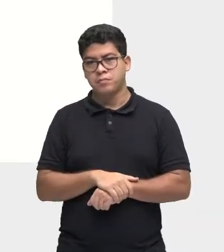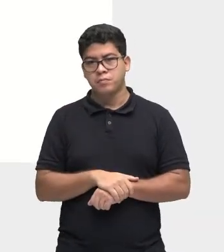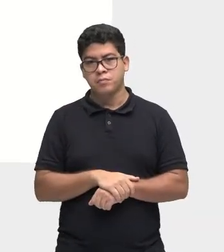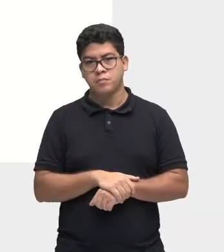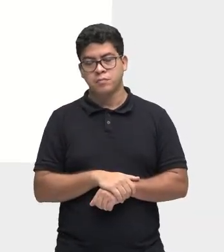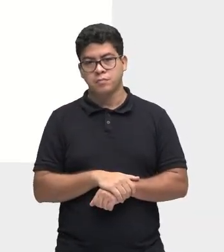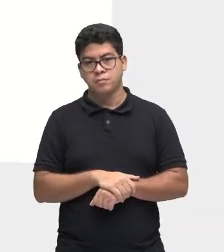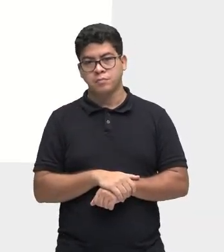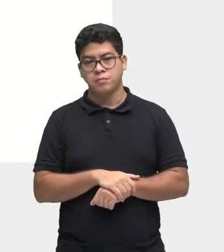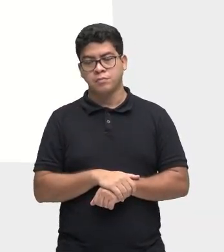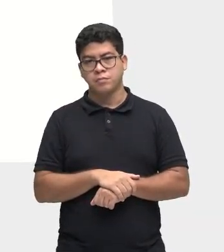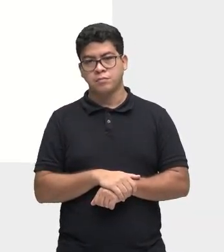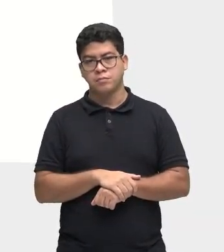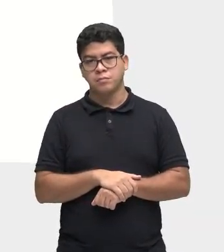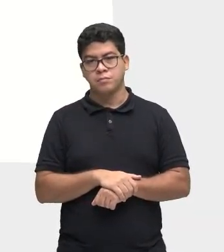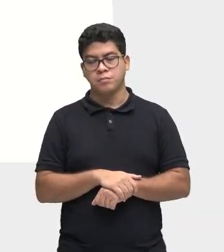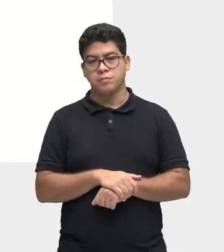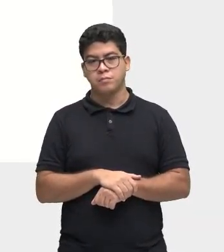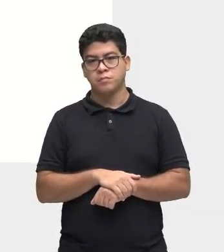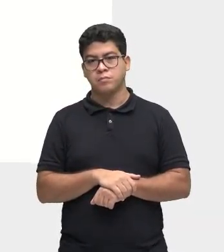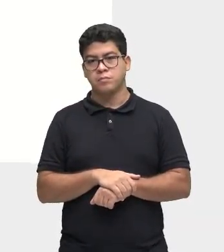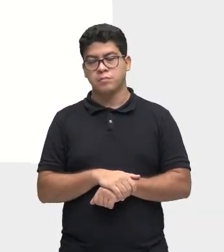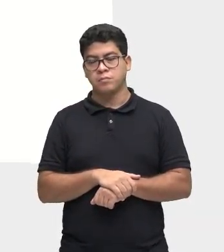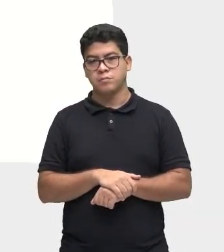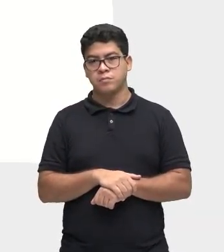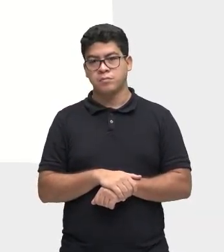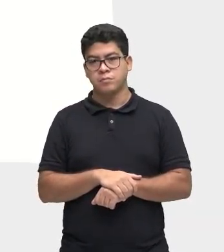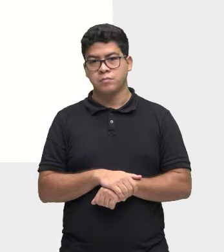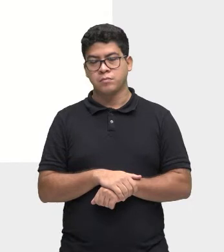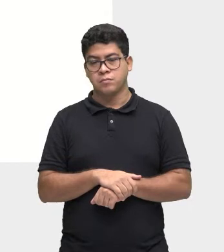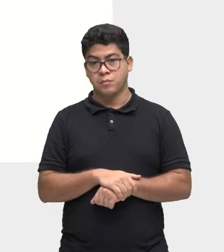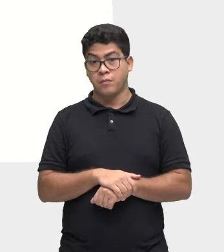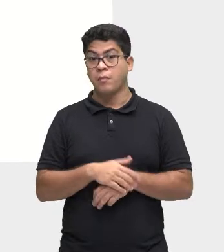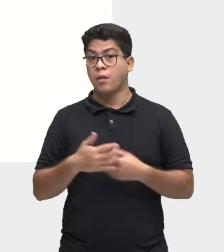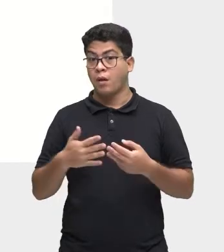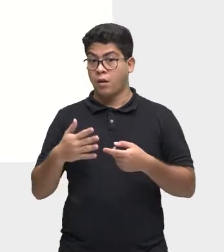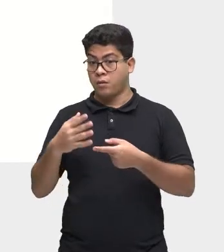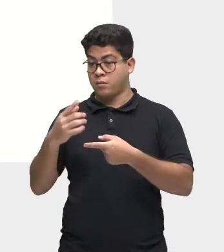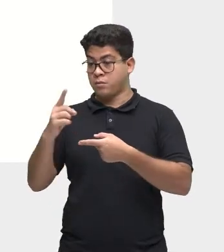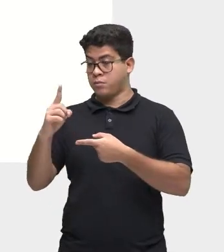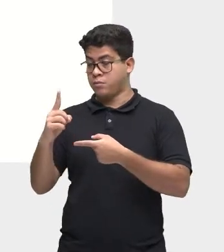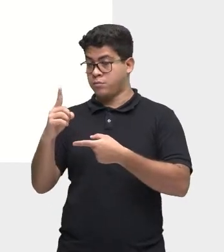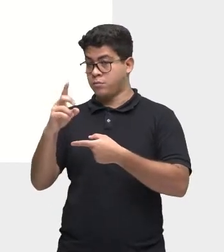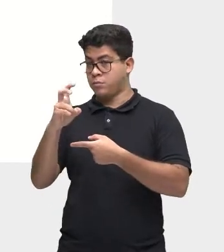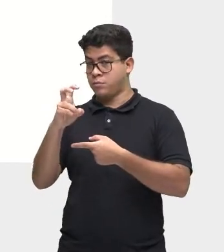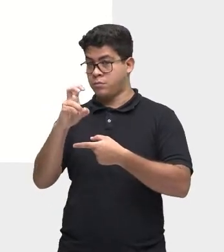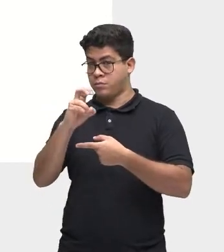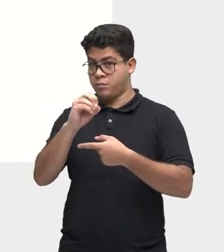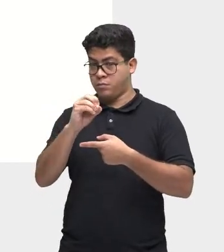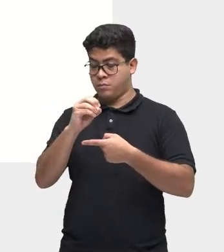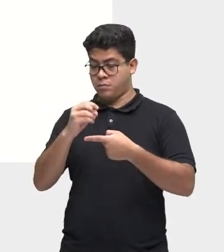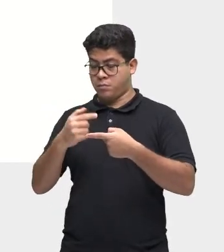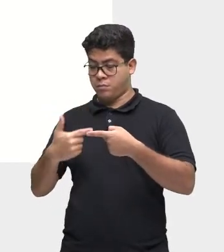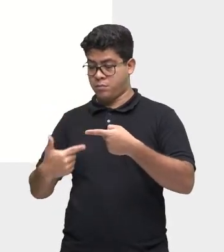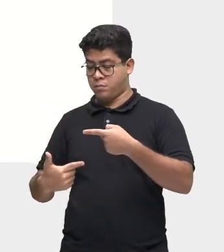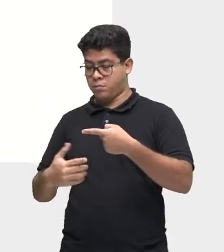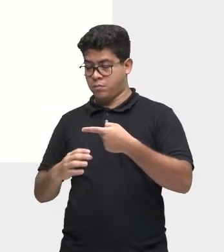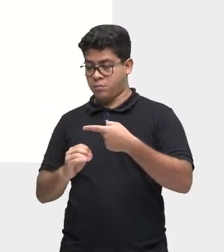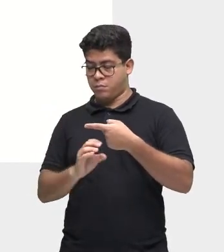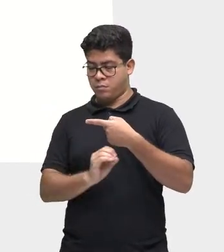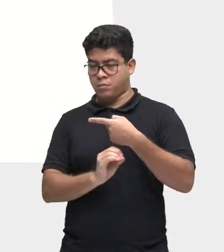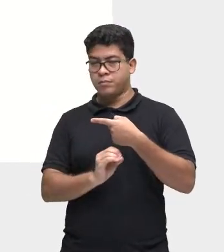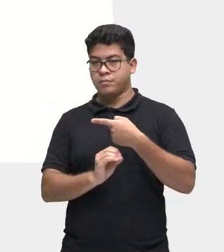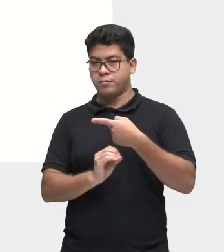sobre 200. Vezes, agora vamos para a outra fração. Quantidade de